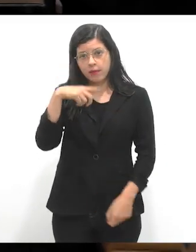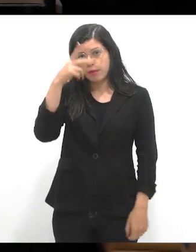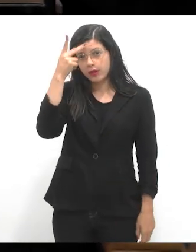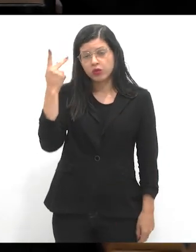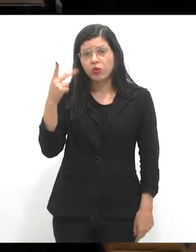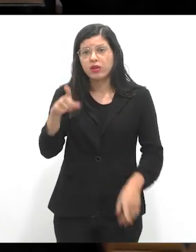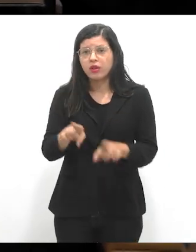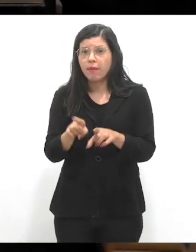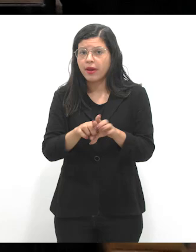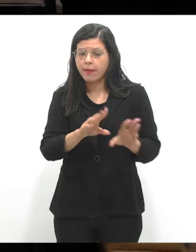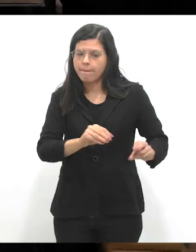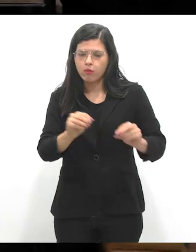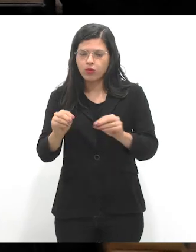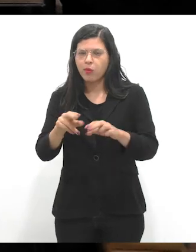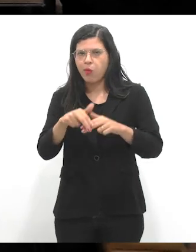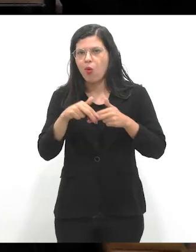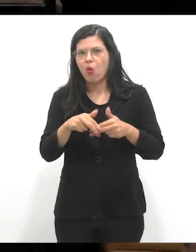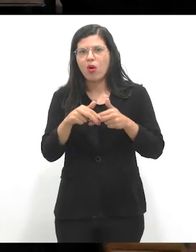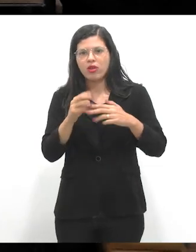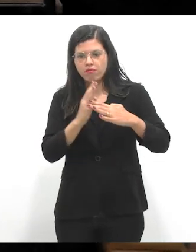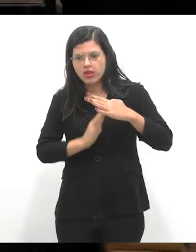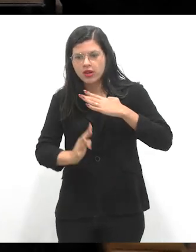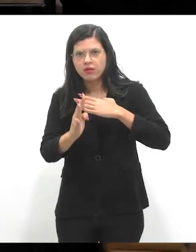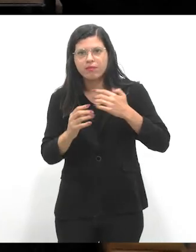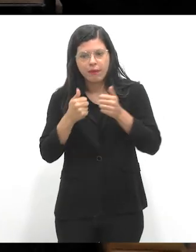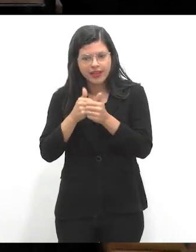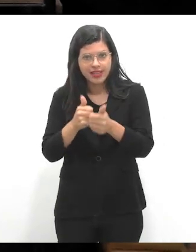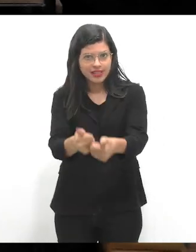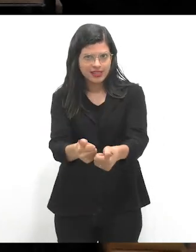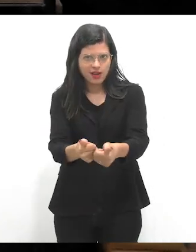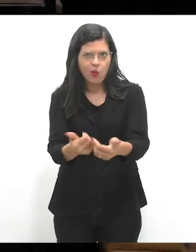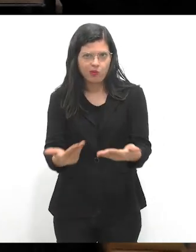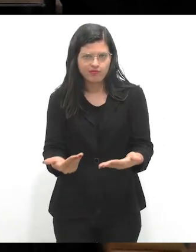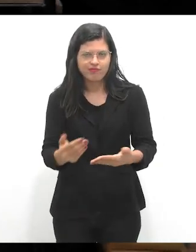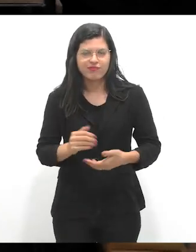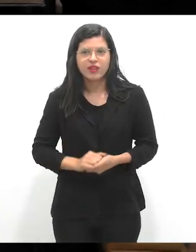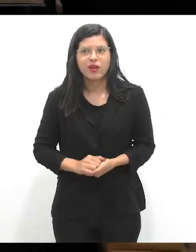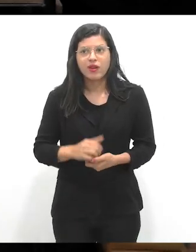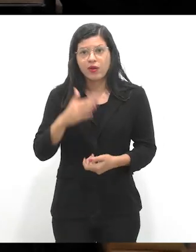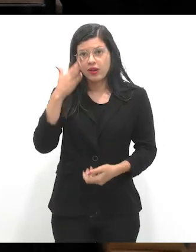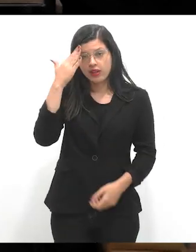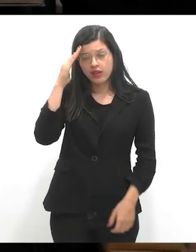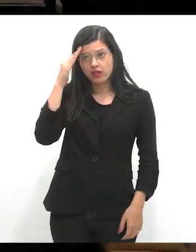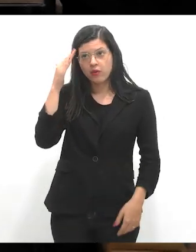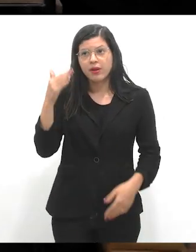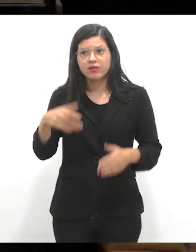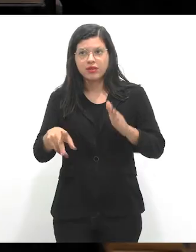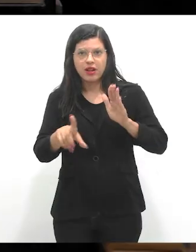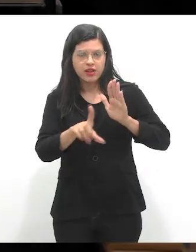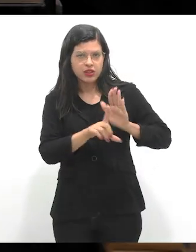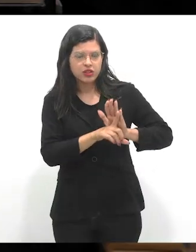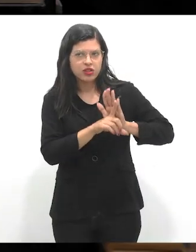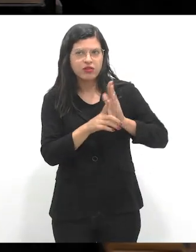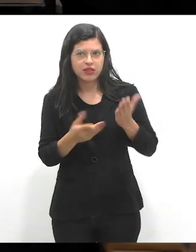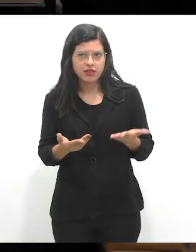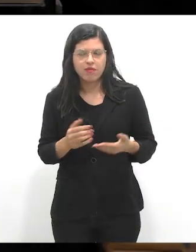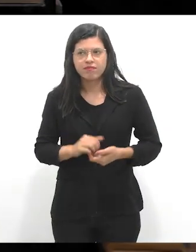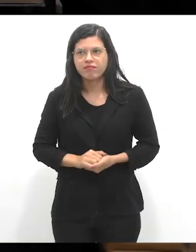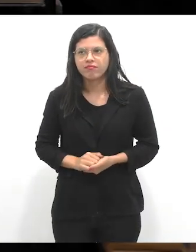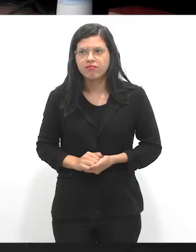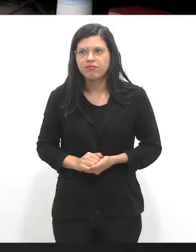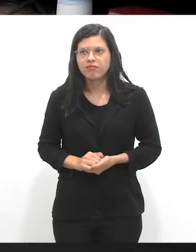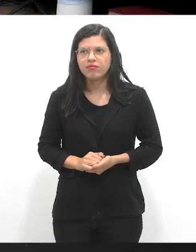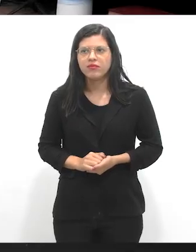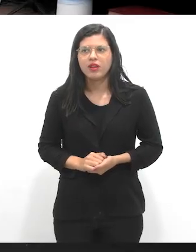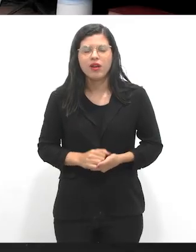migram por questões mesmo de perseguição, que a gente sabe que isso existe pelo entendimento da própria legislação de refúgio no Brasil.